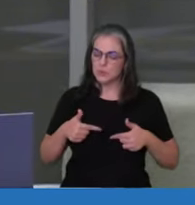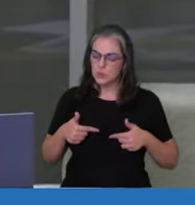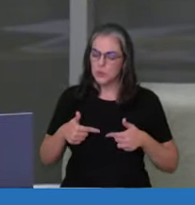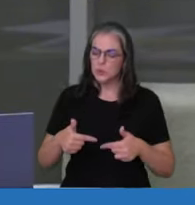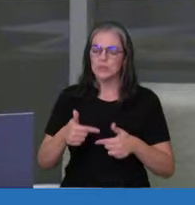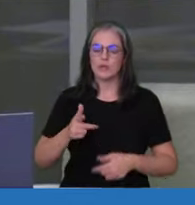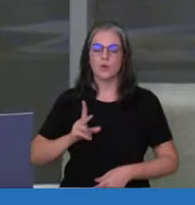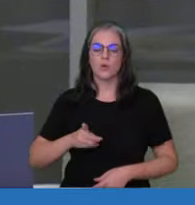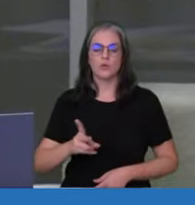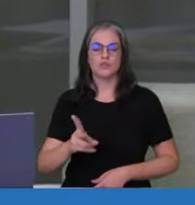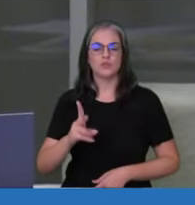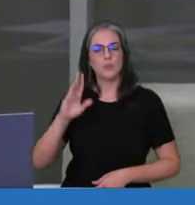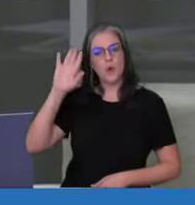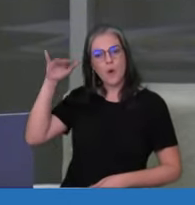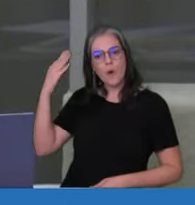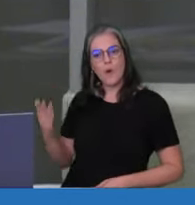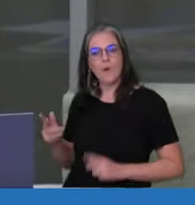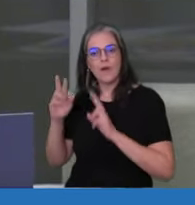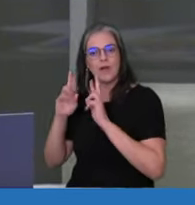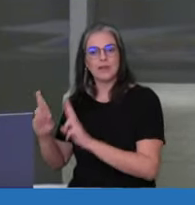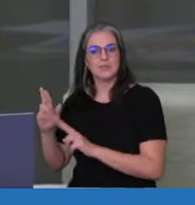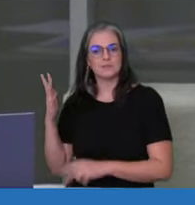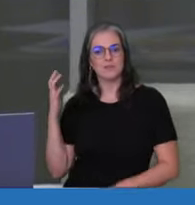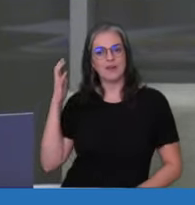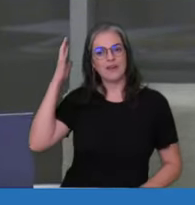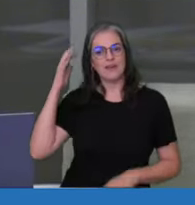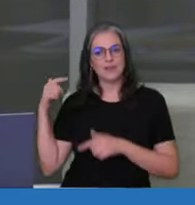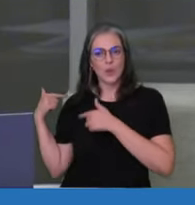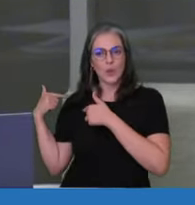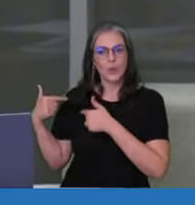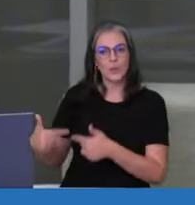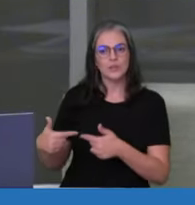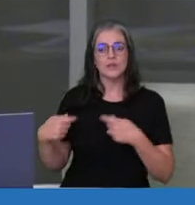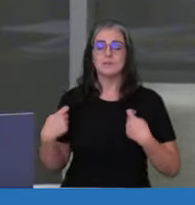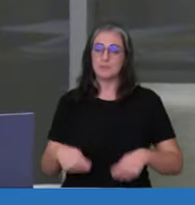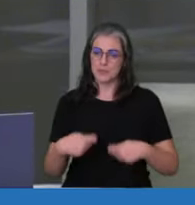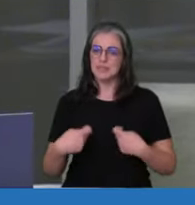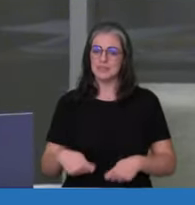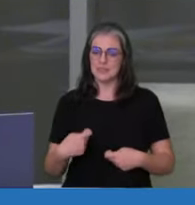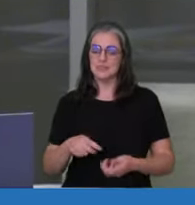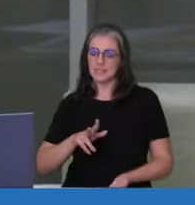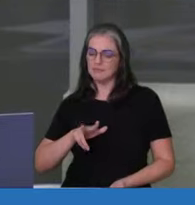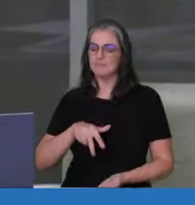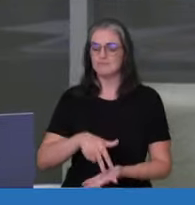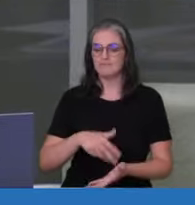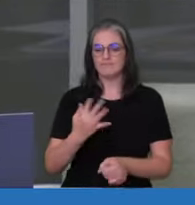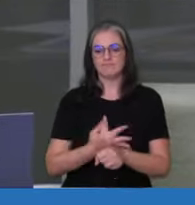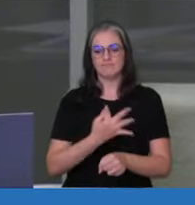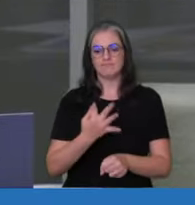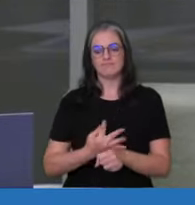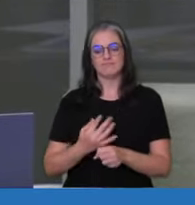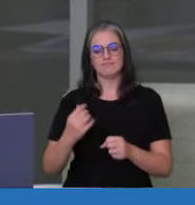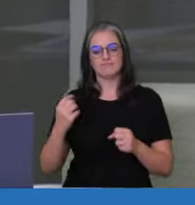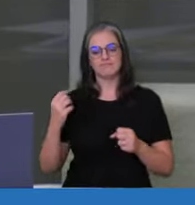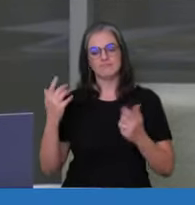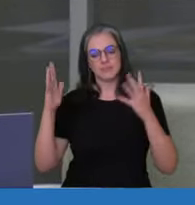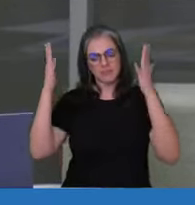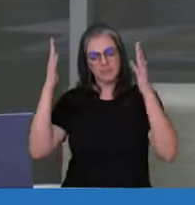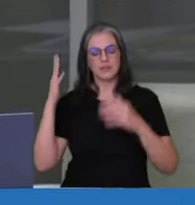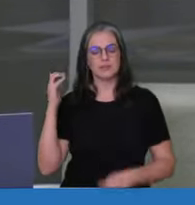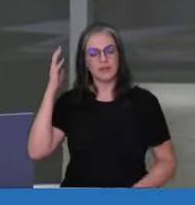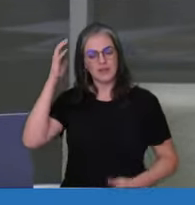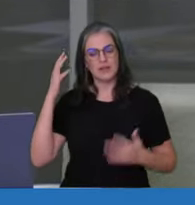esse legado. Pela necessidade de ocupar e de resistir. Viva Marielle, viva